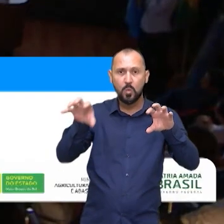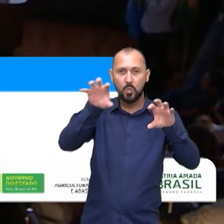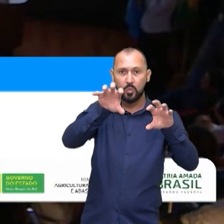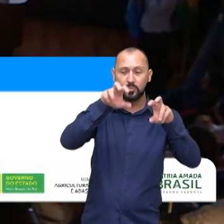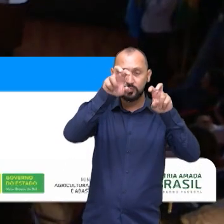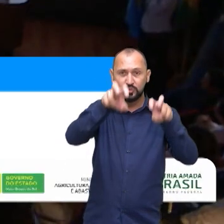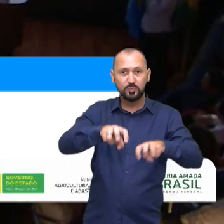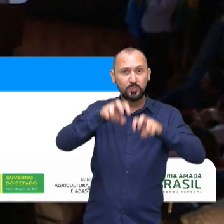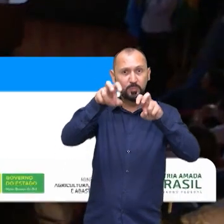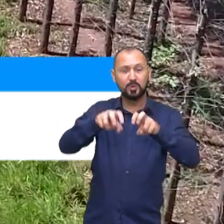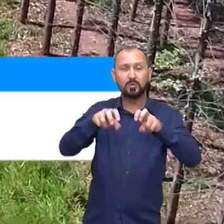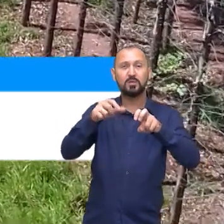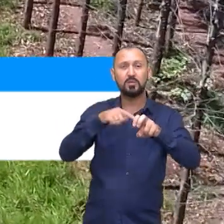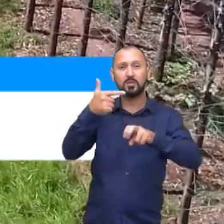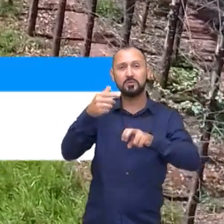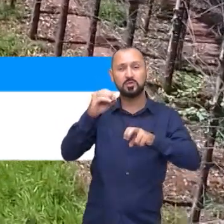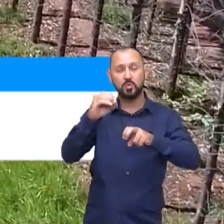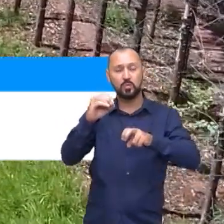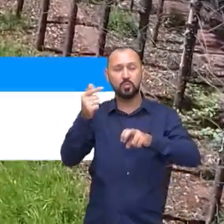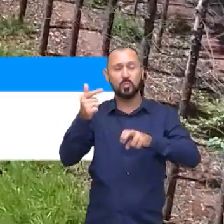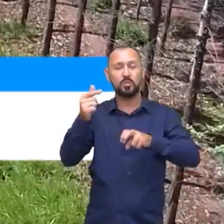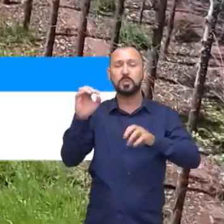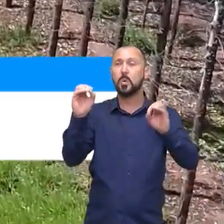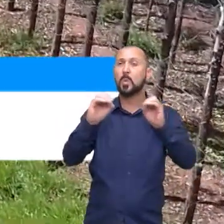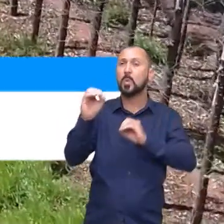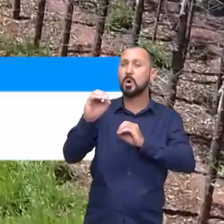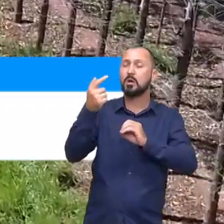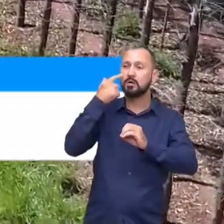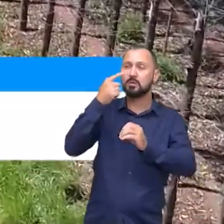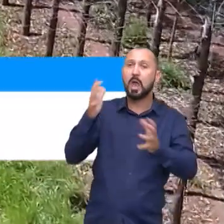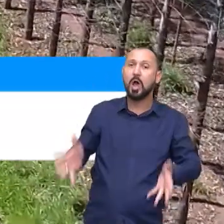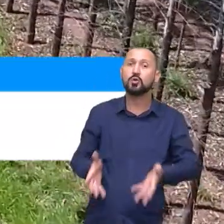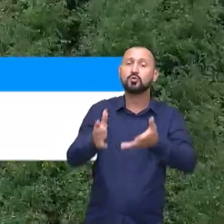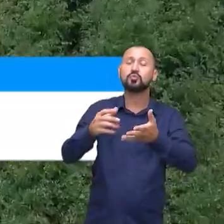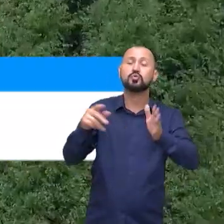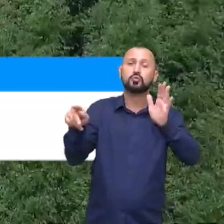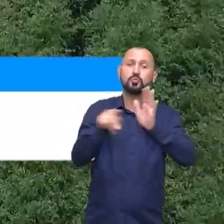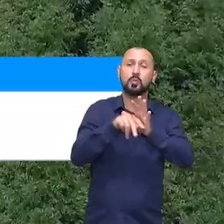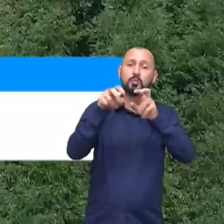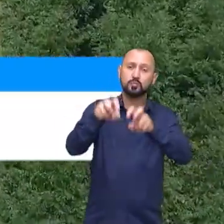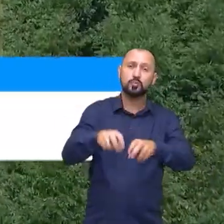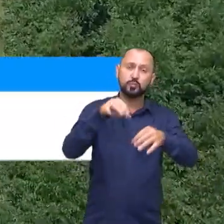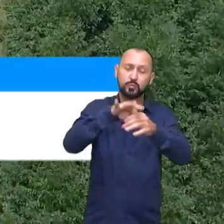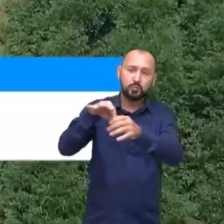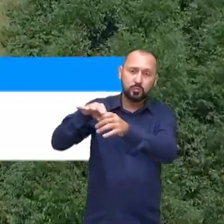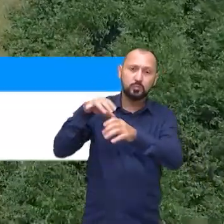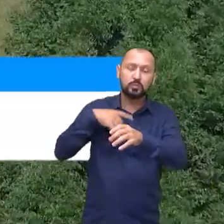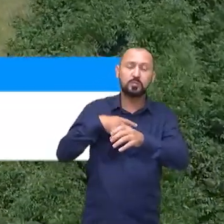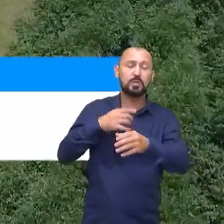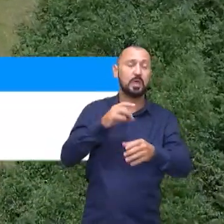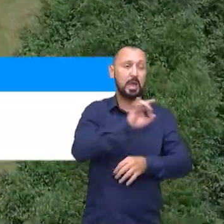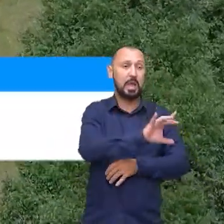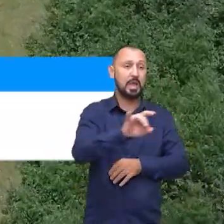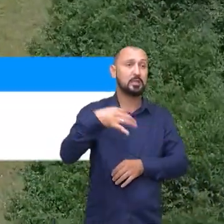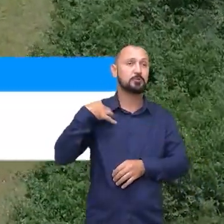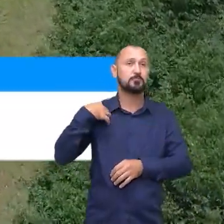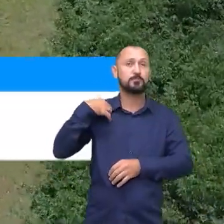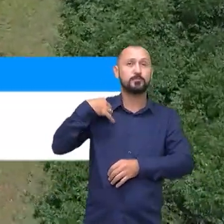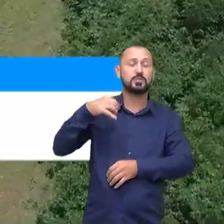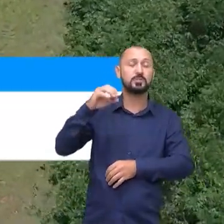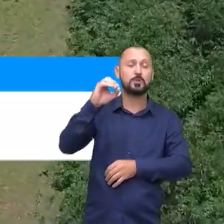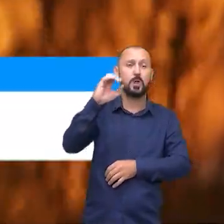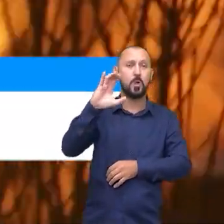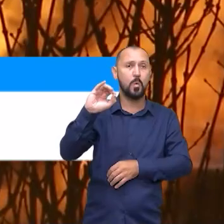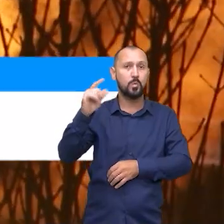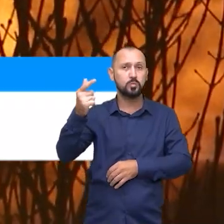Agropecuárias Descarbonizantes, que está em consulta pública e visa reconhecer os produtores rurais brasileiros que reduzem